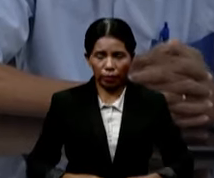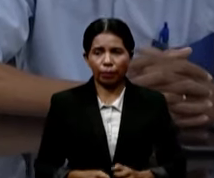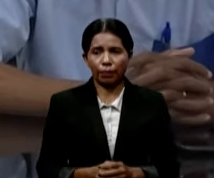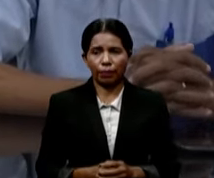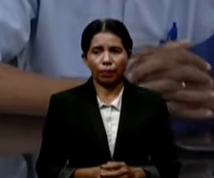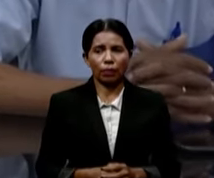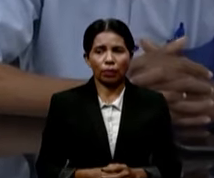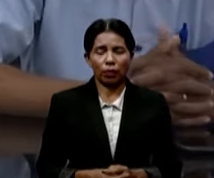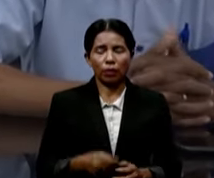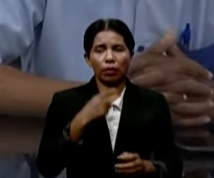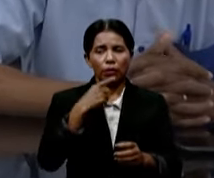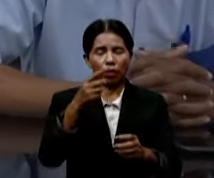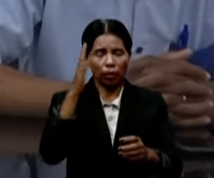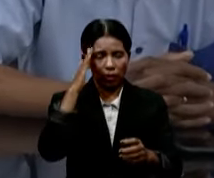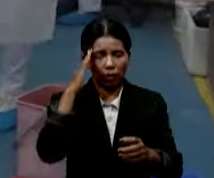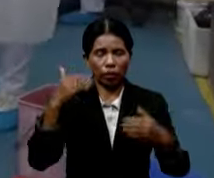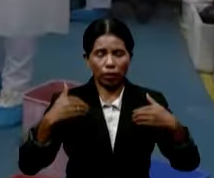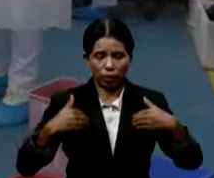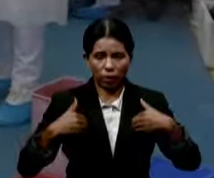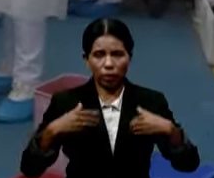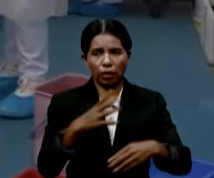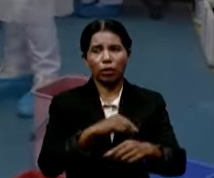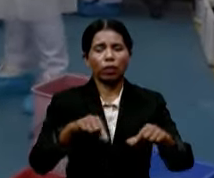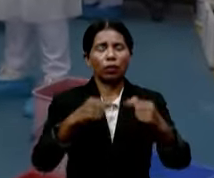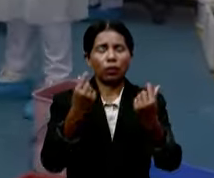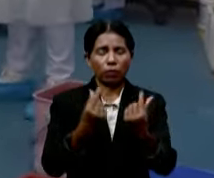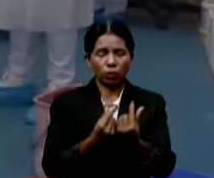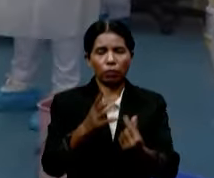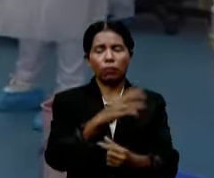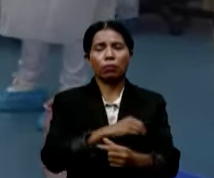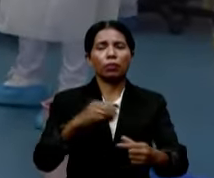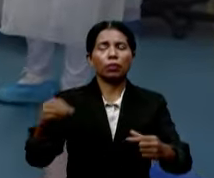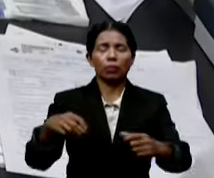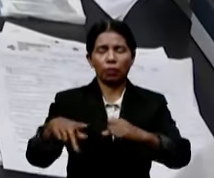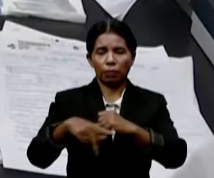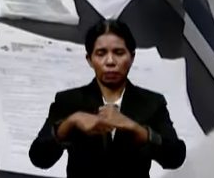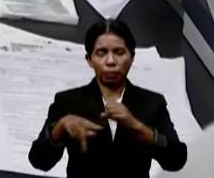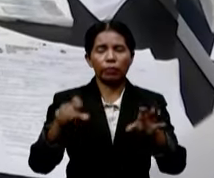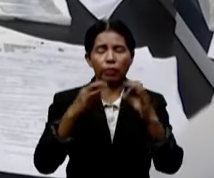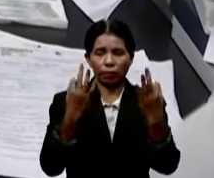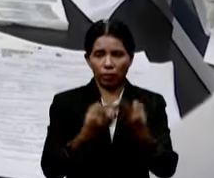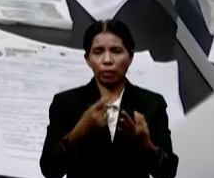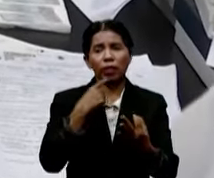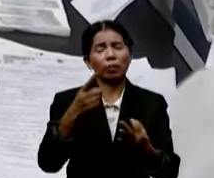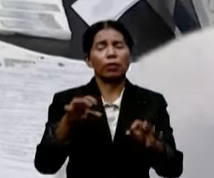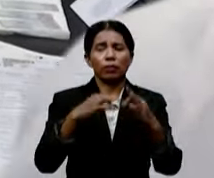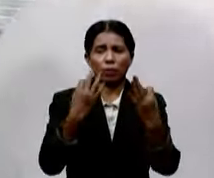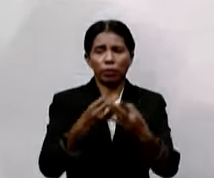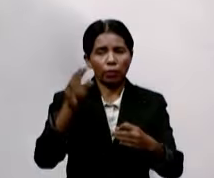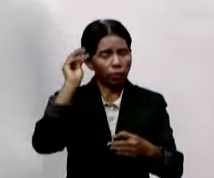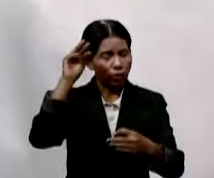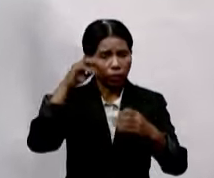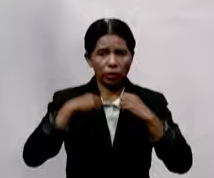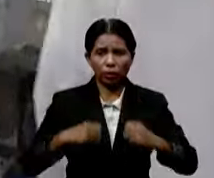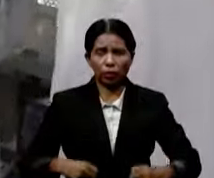nebe considera a tendência de grupismo no familiarismo. Él recomienda a su excelencia, ministra de Saúde,